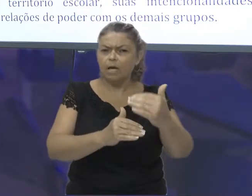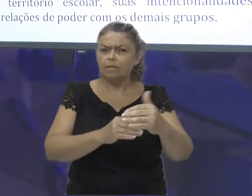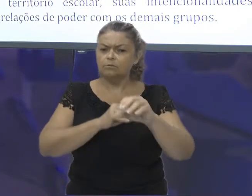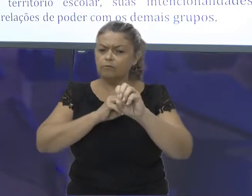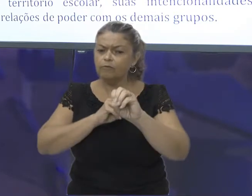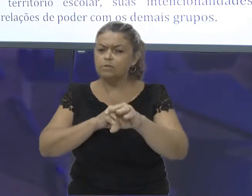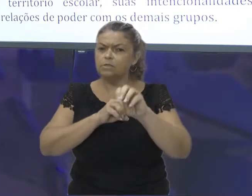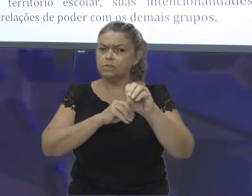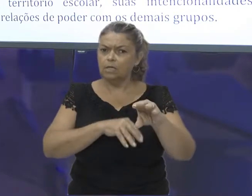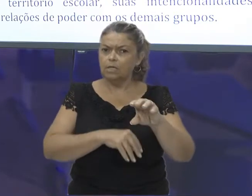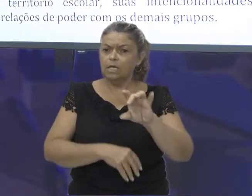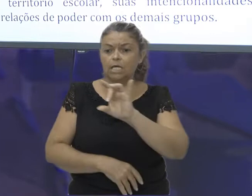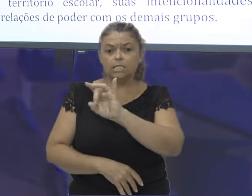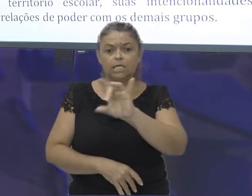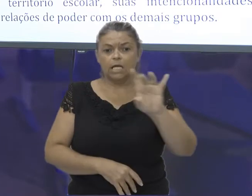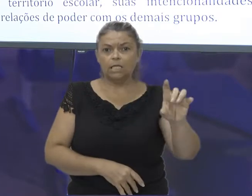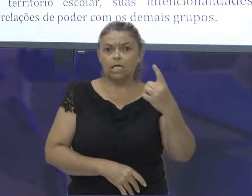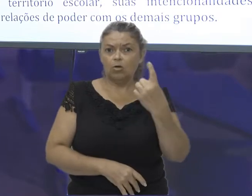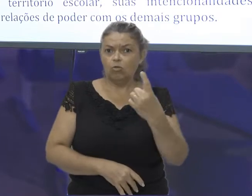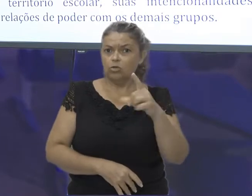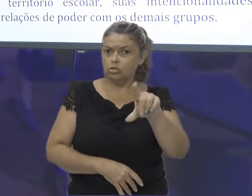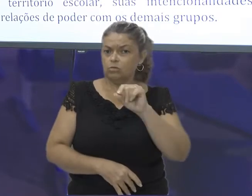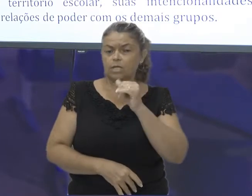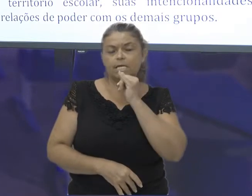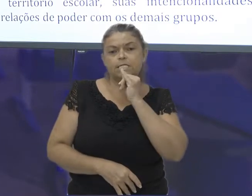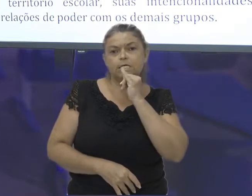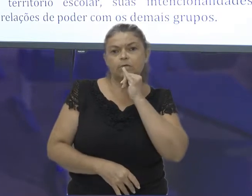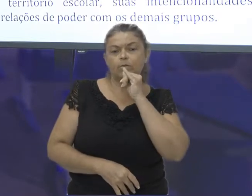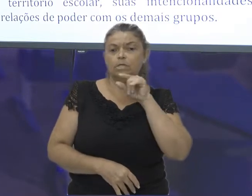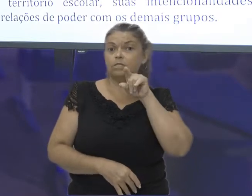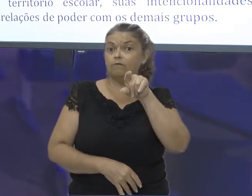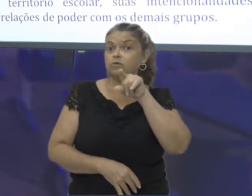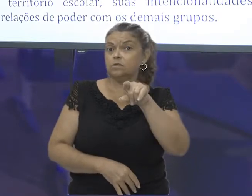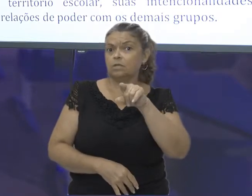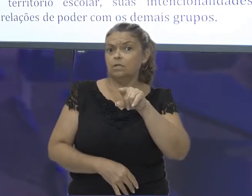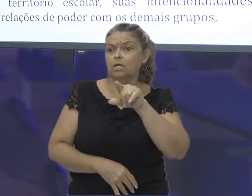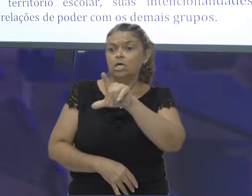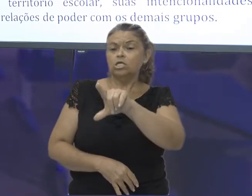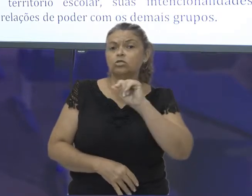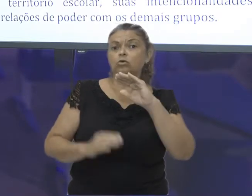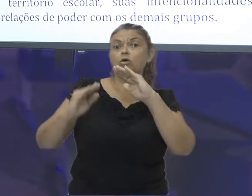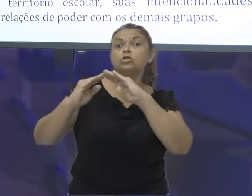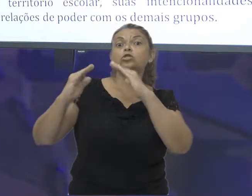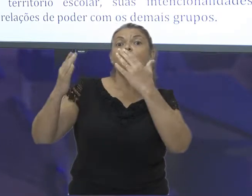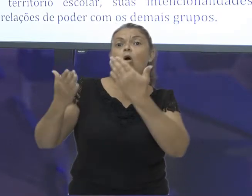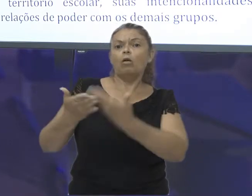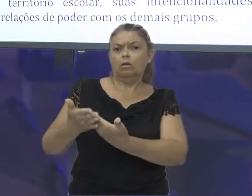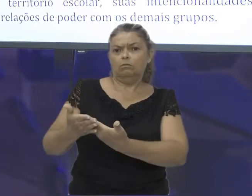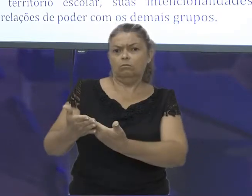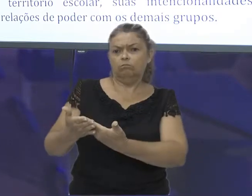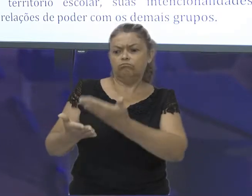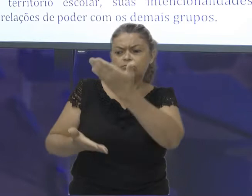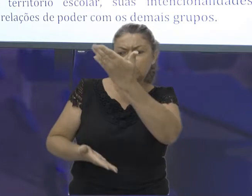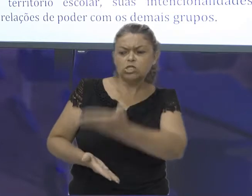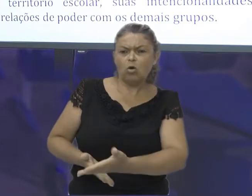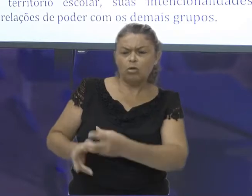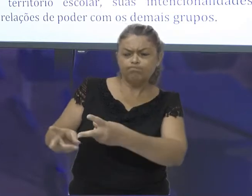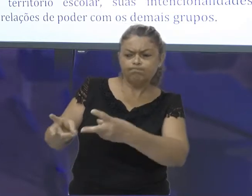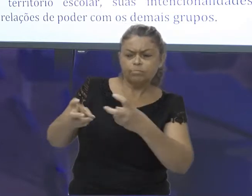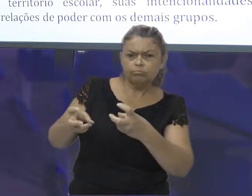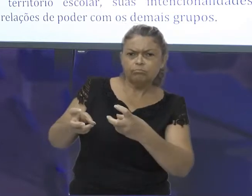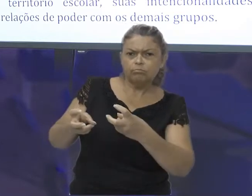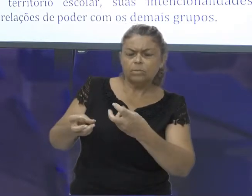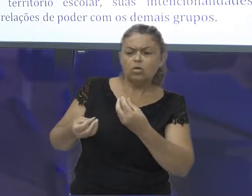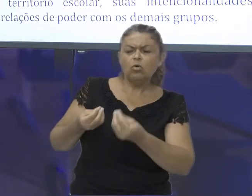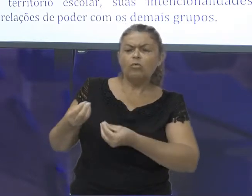um que você escolheu. Por exemplo, se você escolheu a escola, como é que você pode identificar a escola?